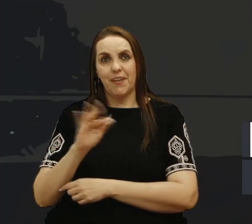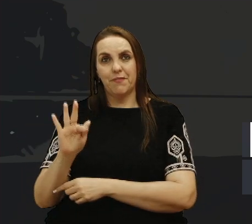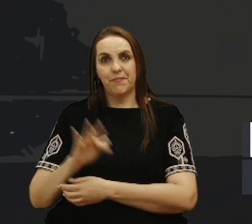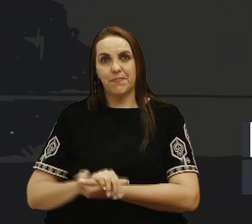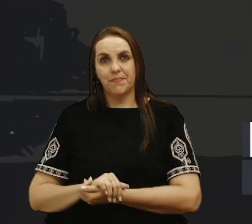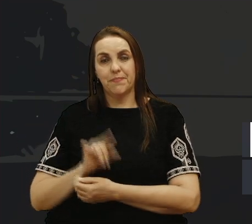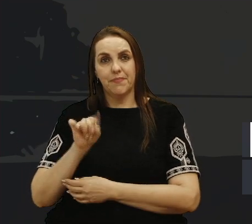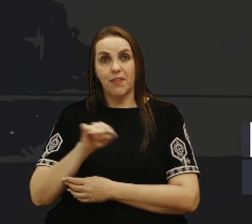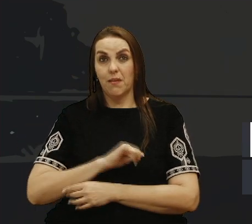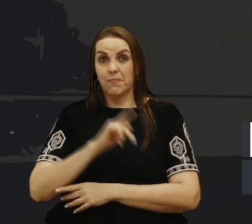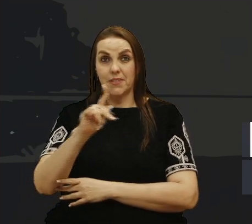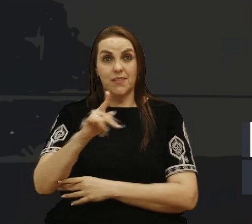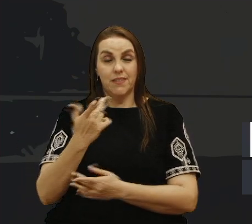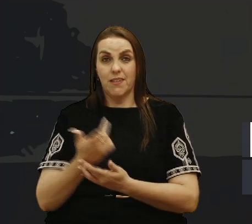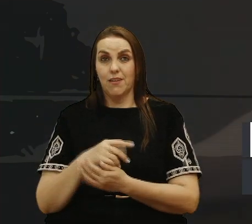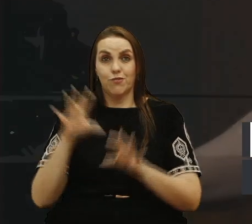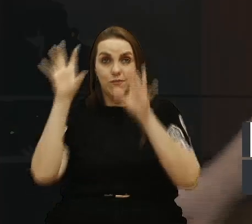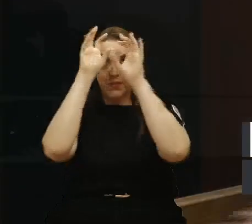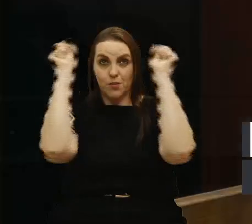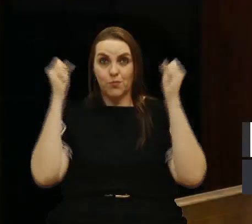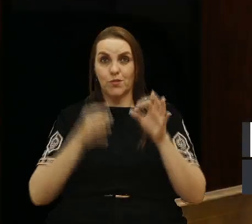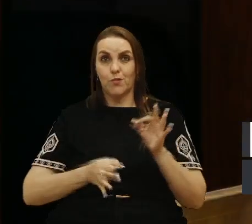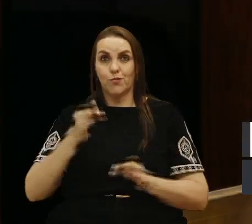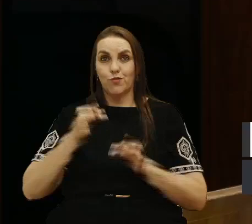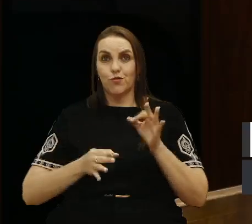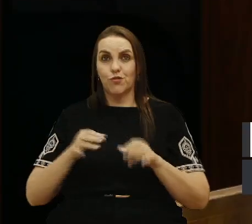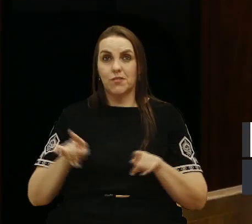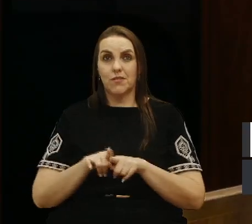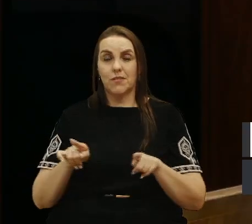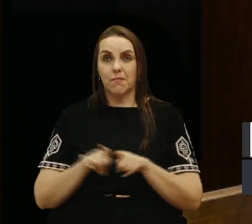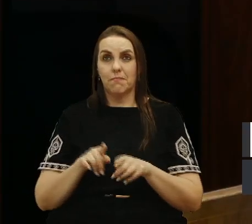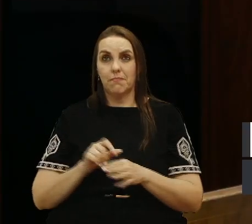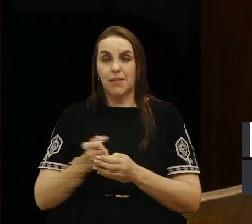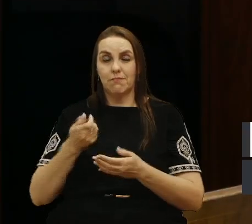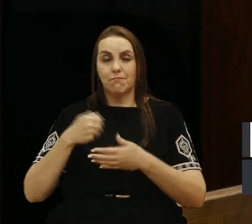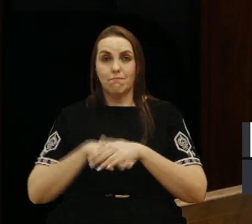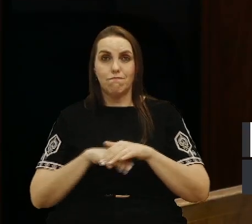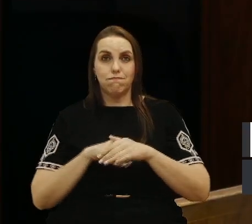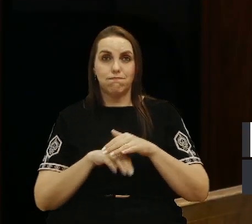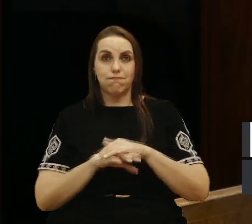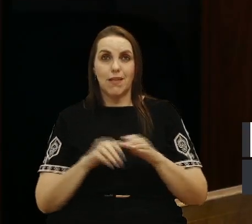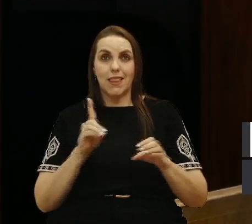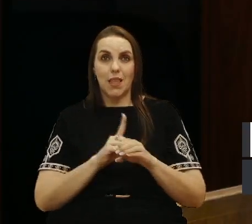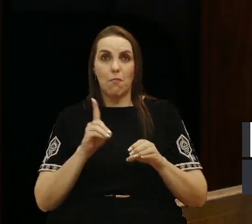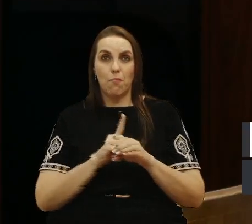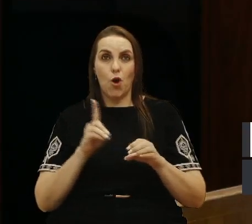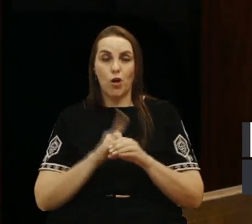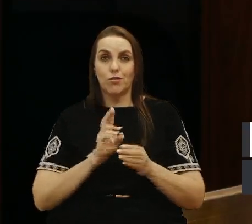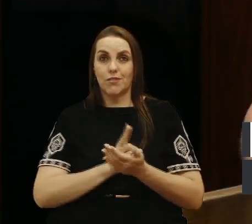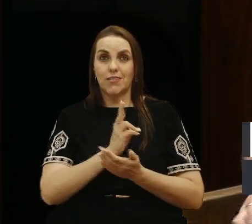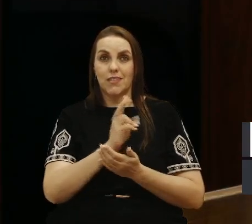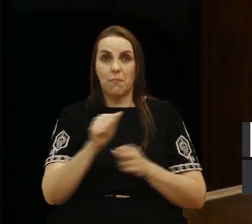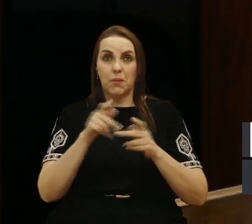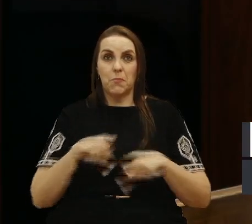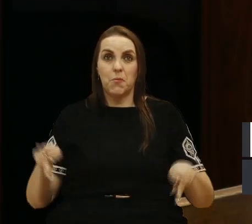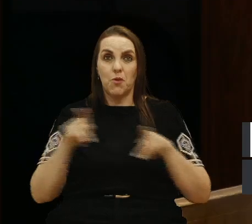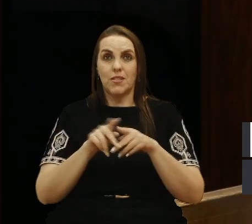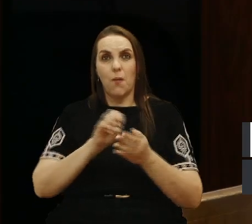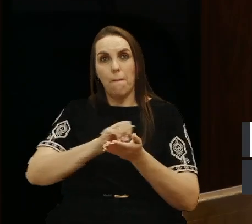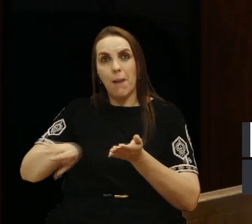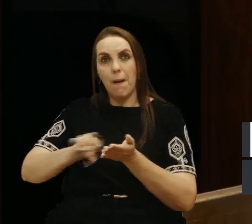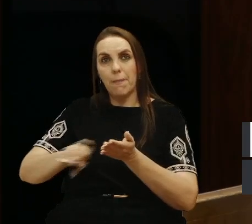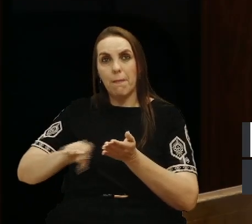Eram os presidentes de tribunais de justiça que pegavam os depósitos recursais da população e colocavam no Banco